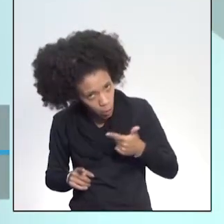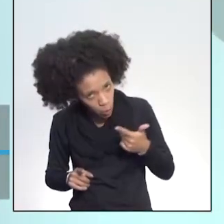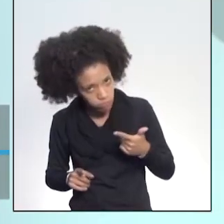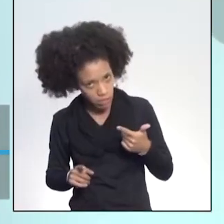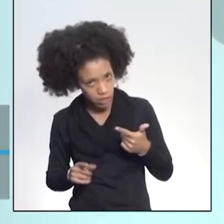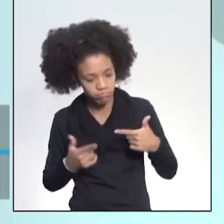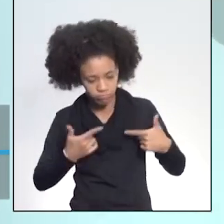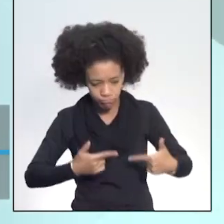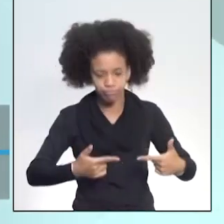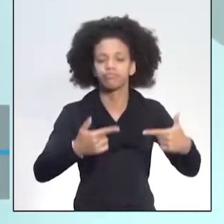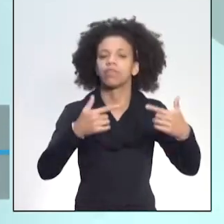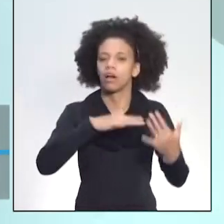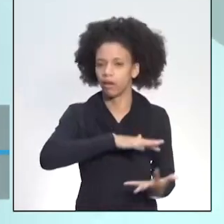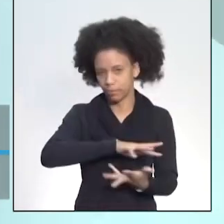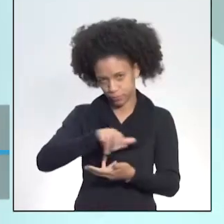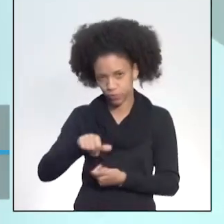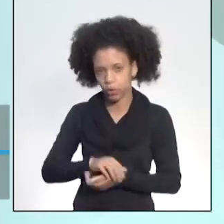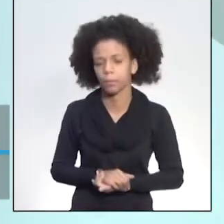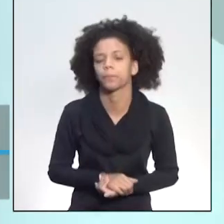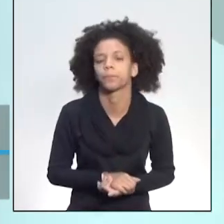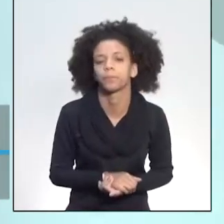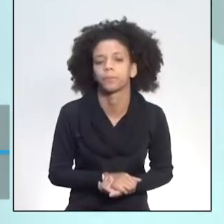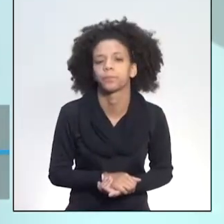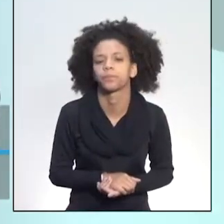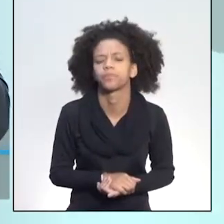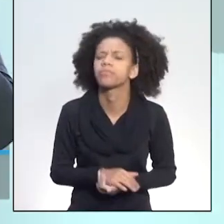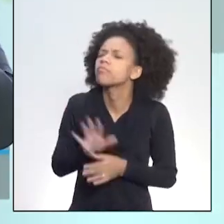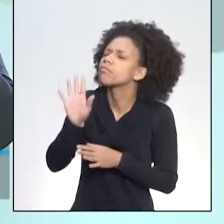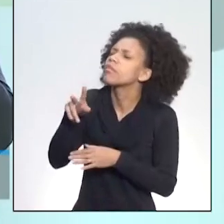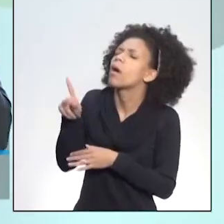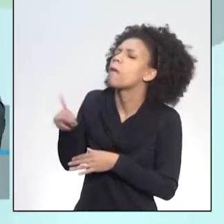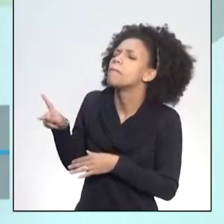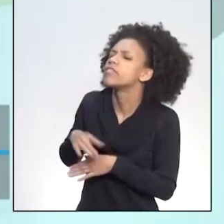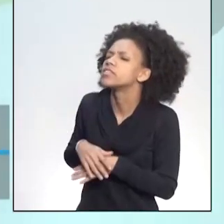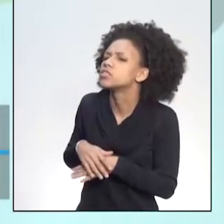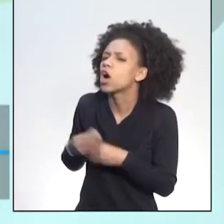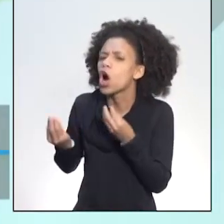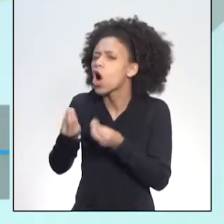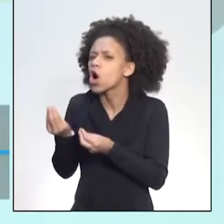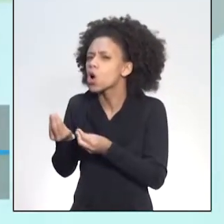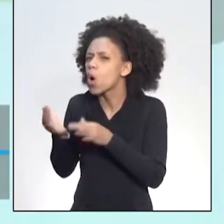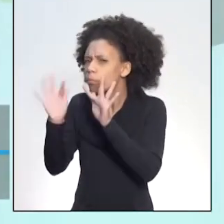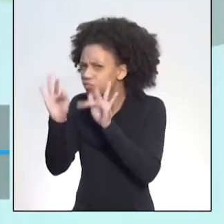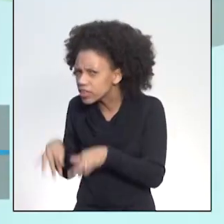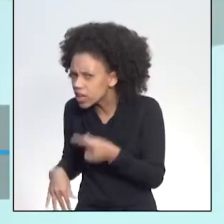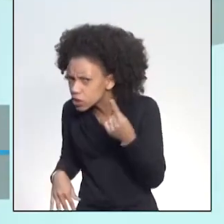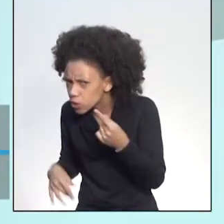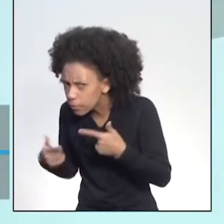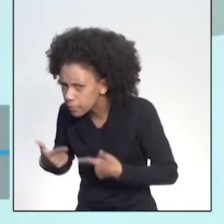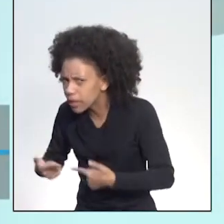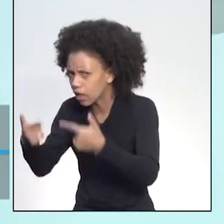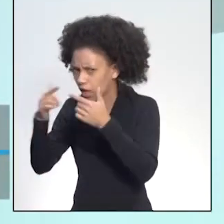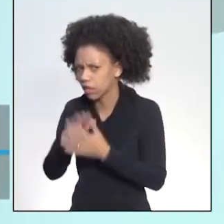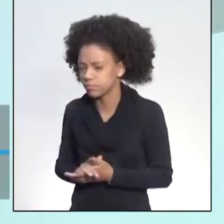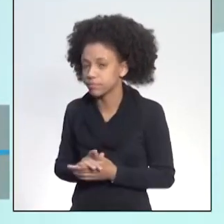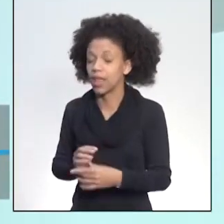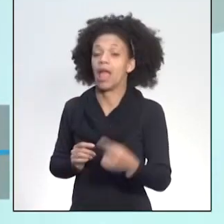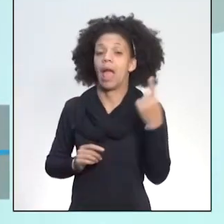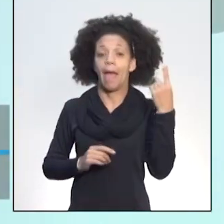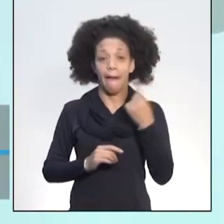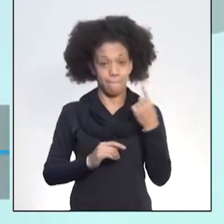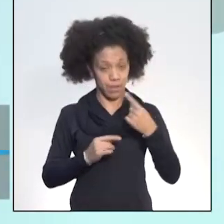Guerra Mundial, ok? Professor, como que terminou a Primeira Guerra Mundial? A Primeira